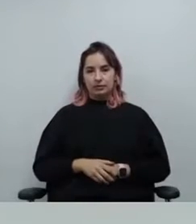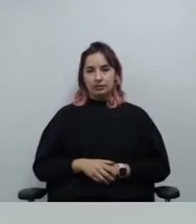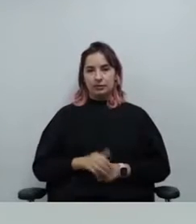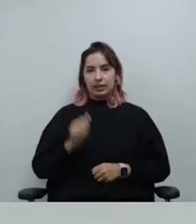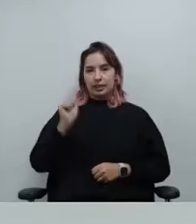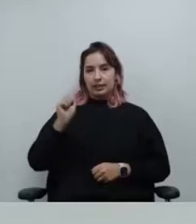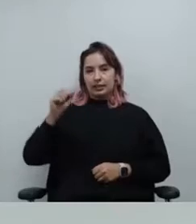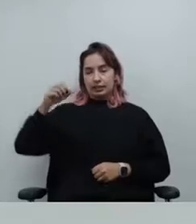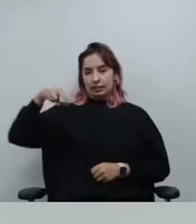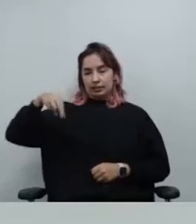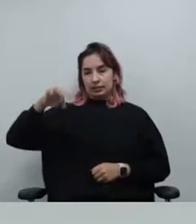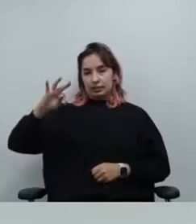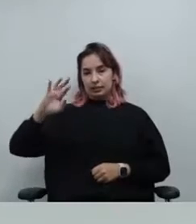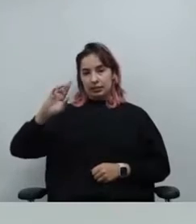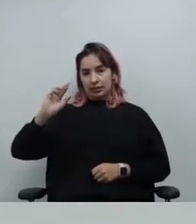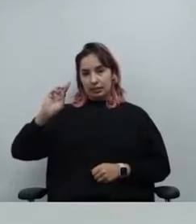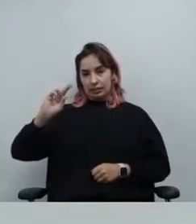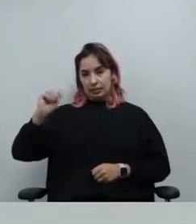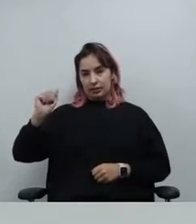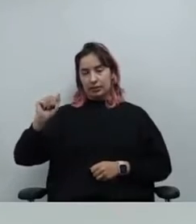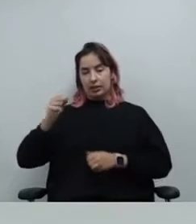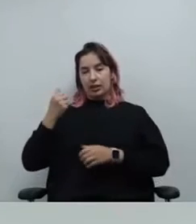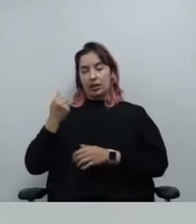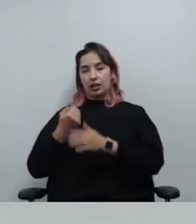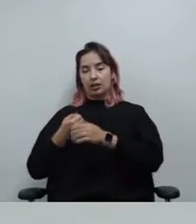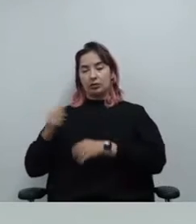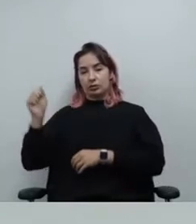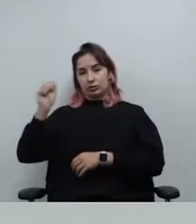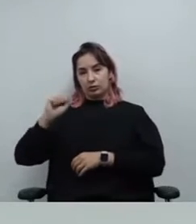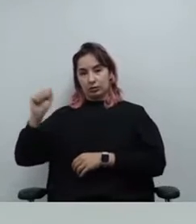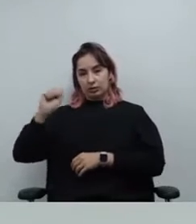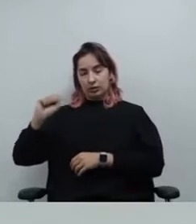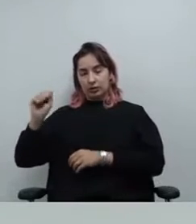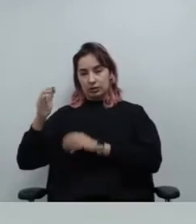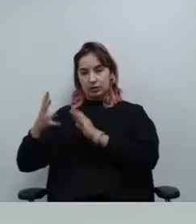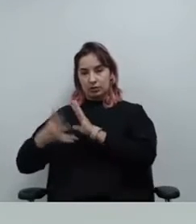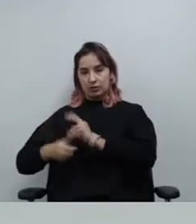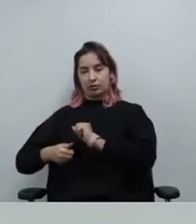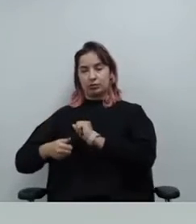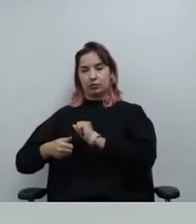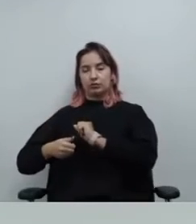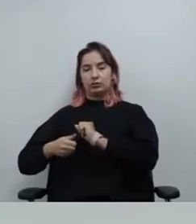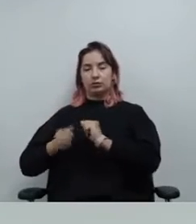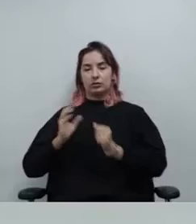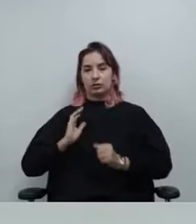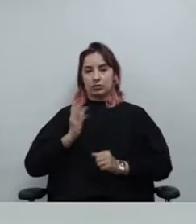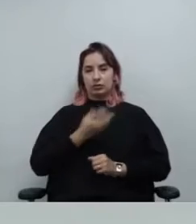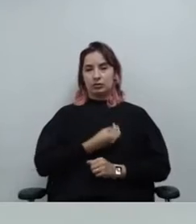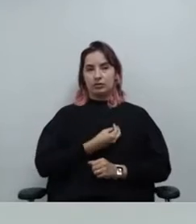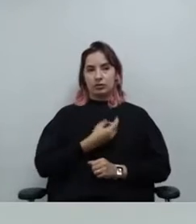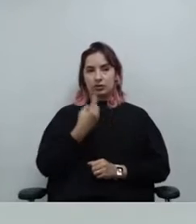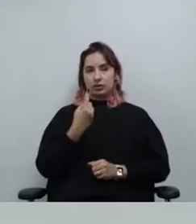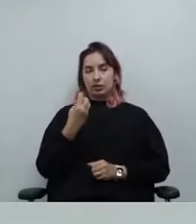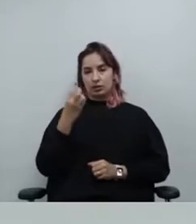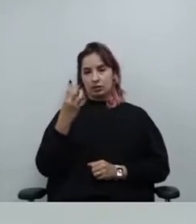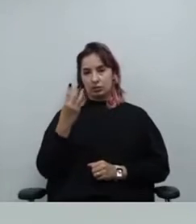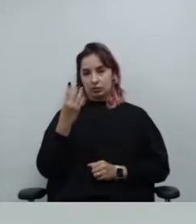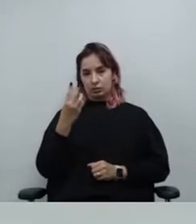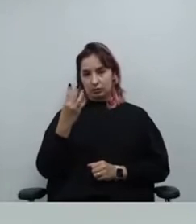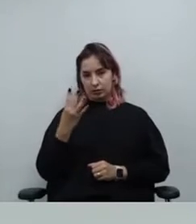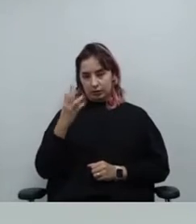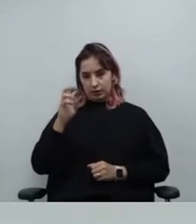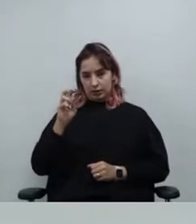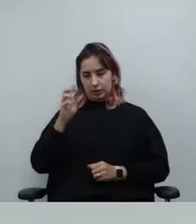que é a Associação Nacional dos Travestis e Transsexuais, solta um dossiê que 145